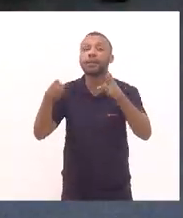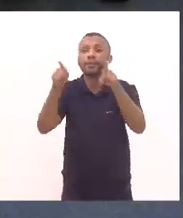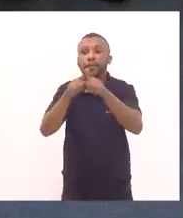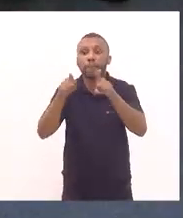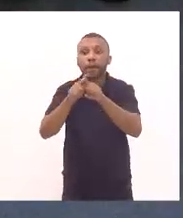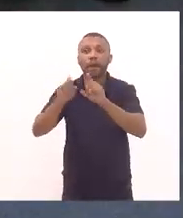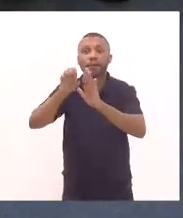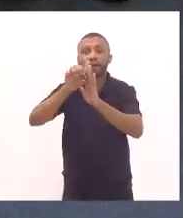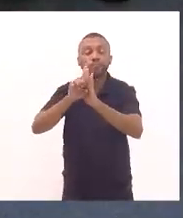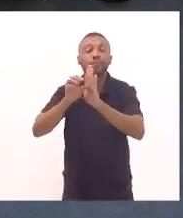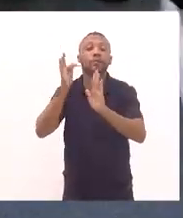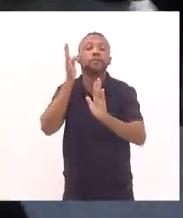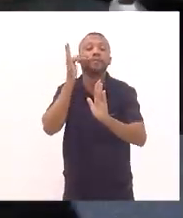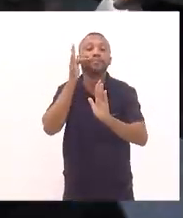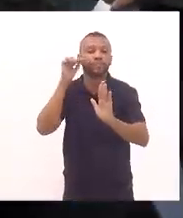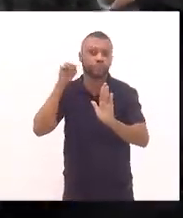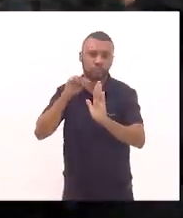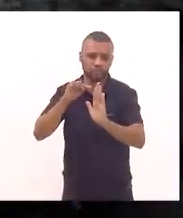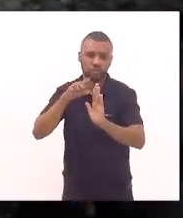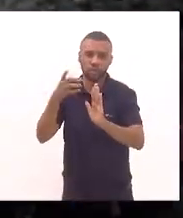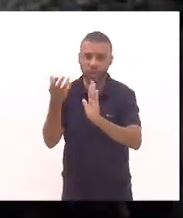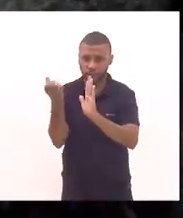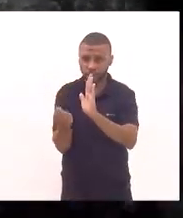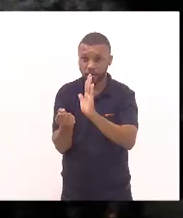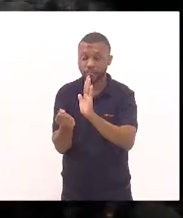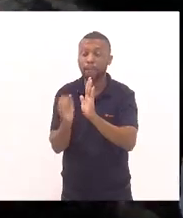a emenda do deputado Serafini, mas